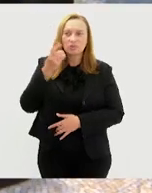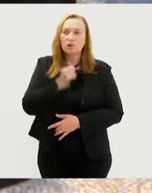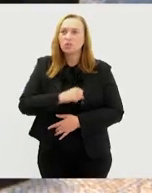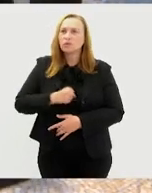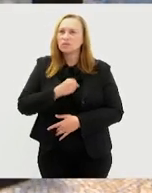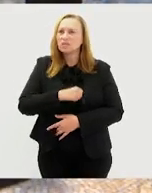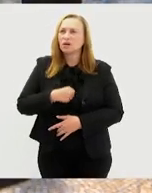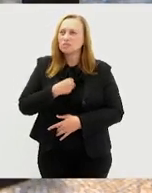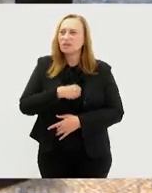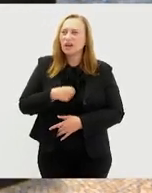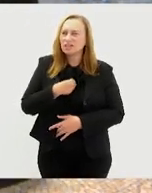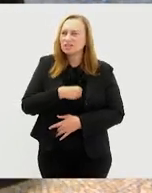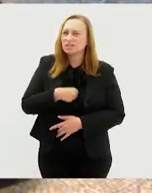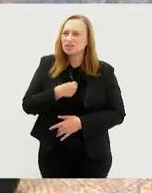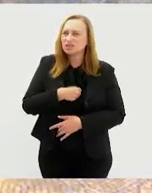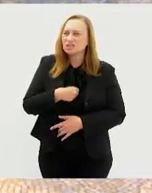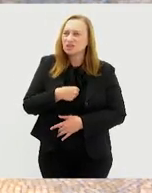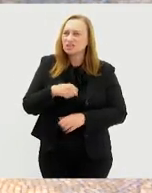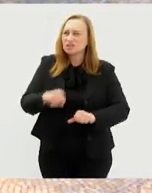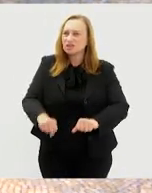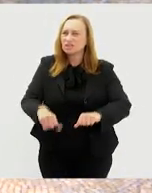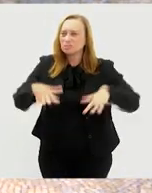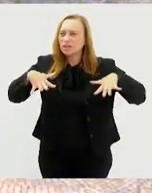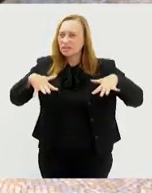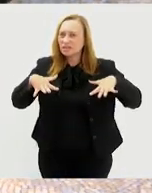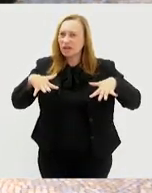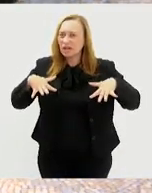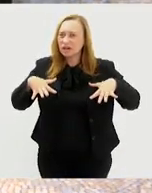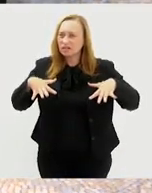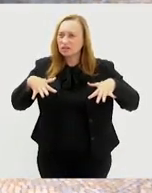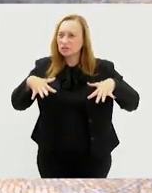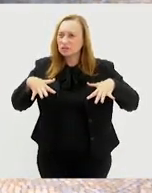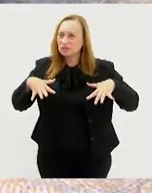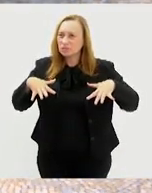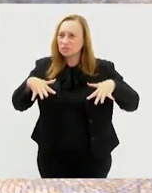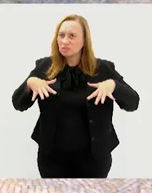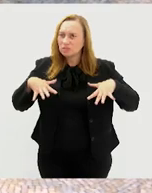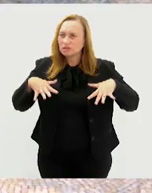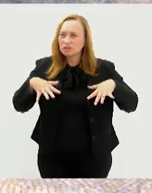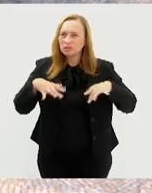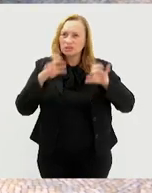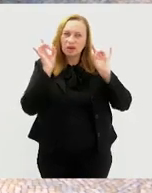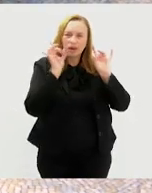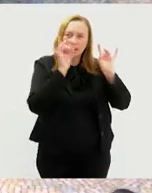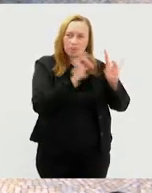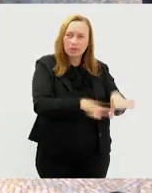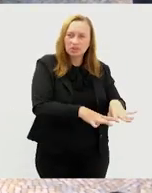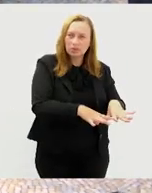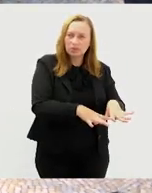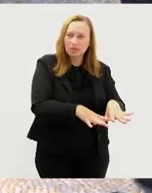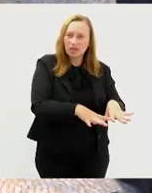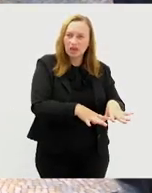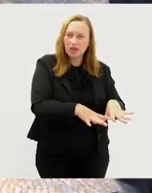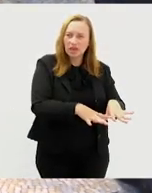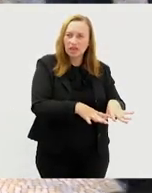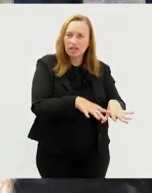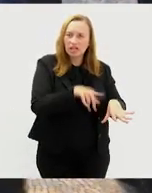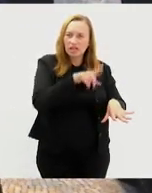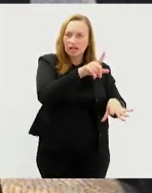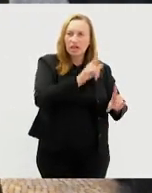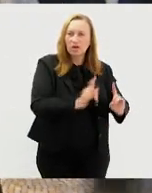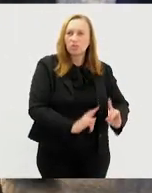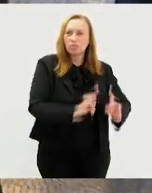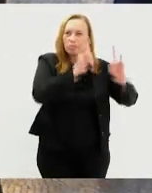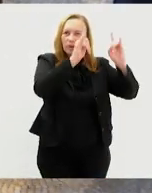saudade desse plenário a ponto das a gente abandonar o baner e vir para cá se a senhora achar alguém que